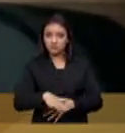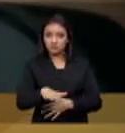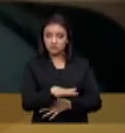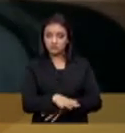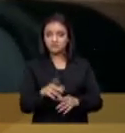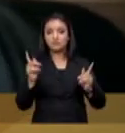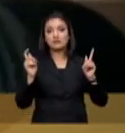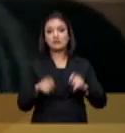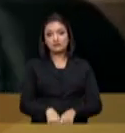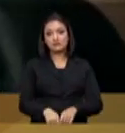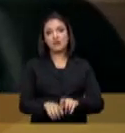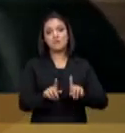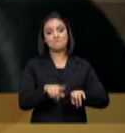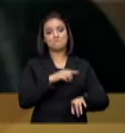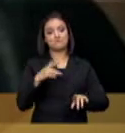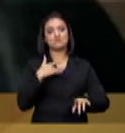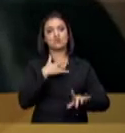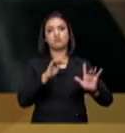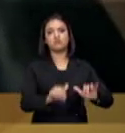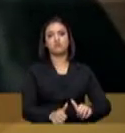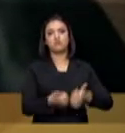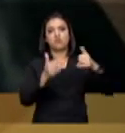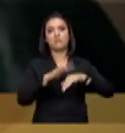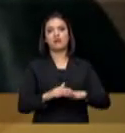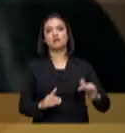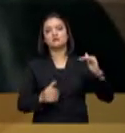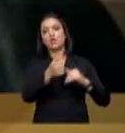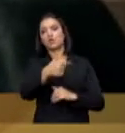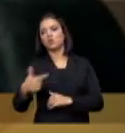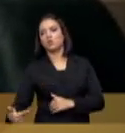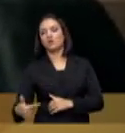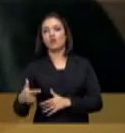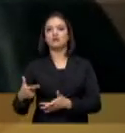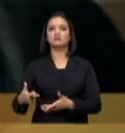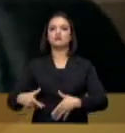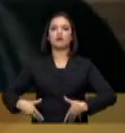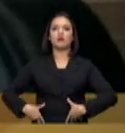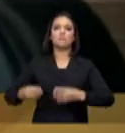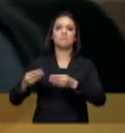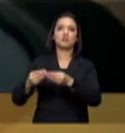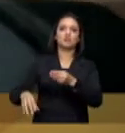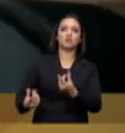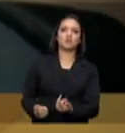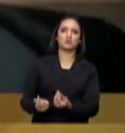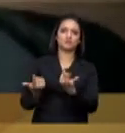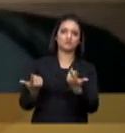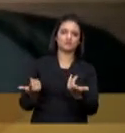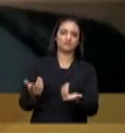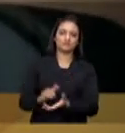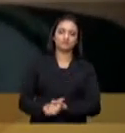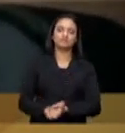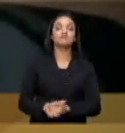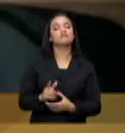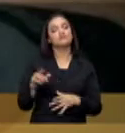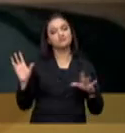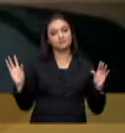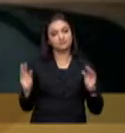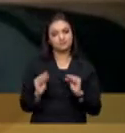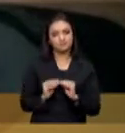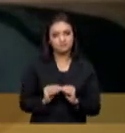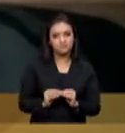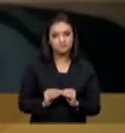eles eventualmente teriam. Essas são, em síntese, senhor presidente, senhoras e senhores ministros,